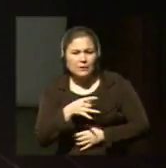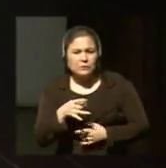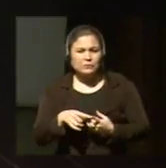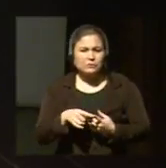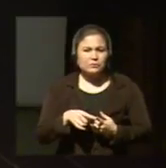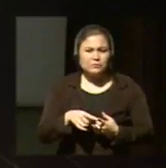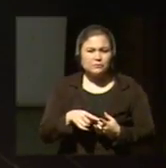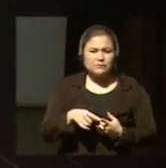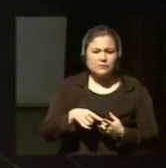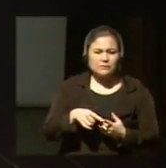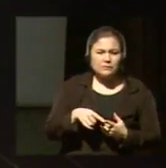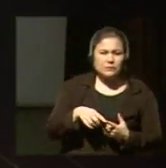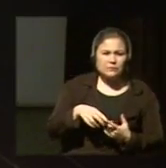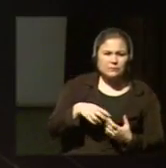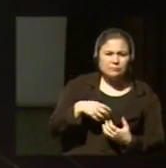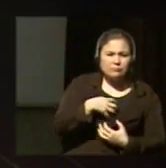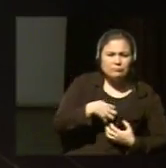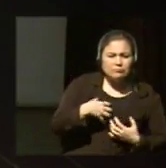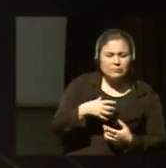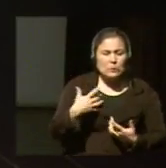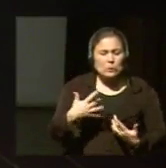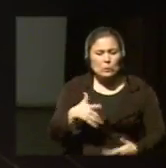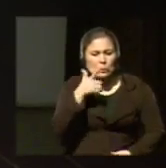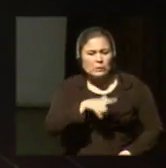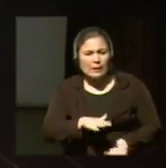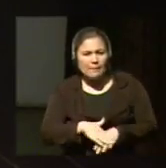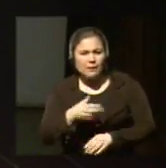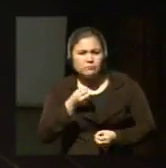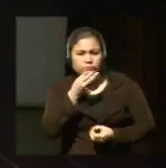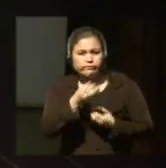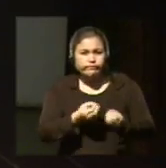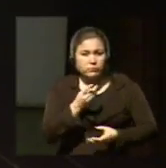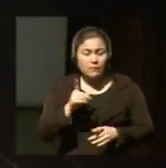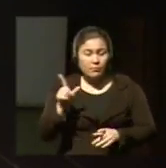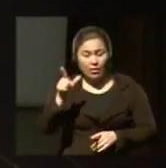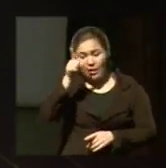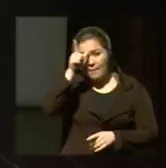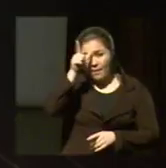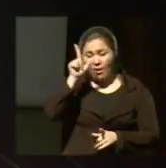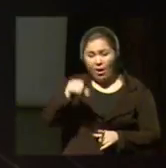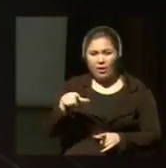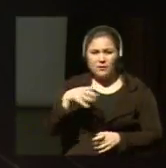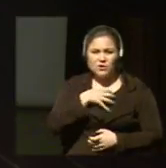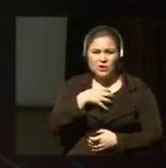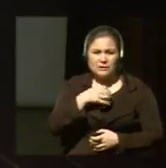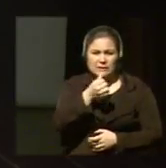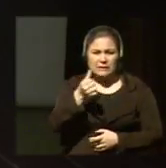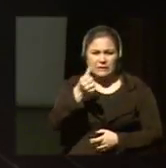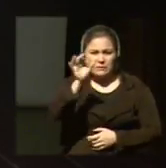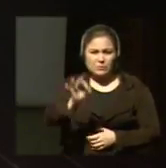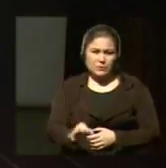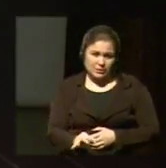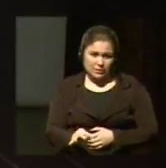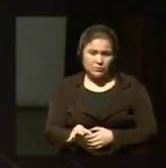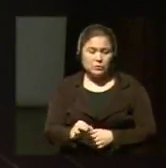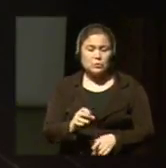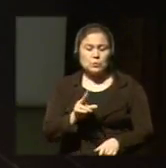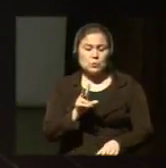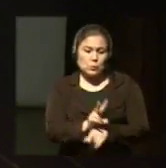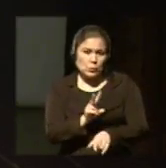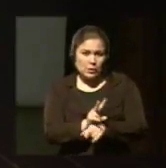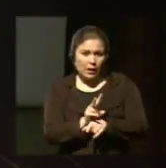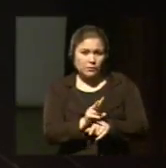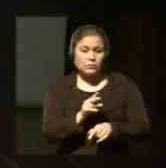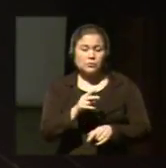medos, não conseguem mais declarar. Na Alemanha, assim, 66% dos cuidados de